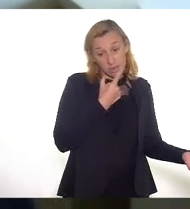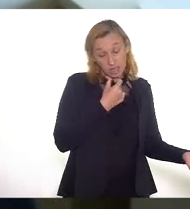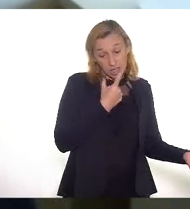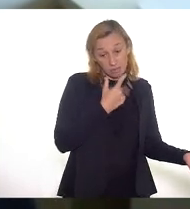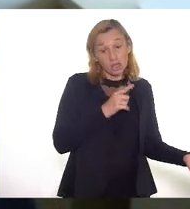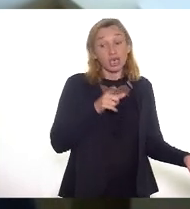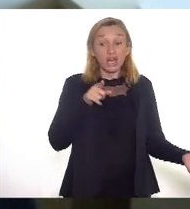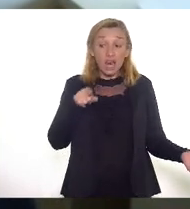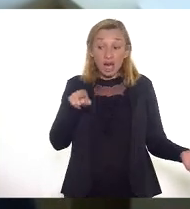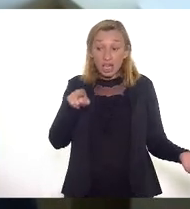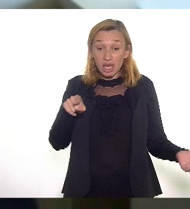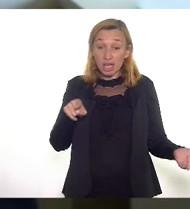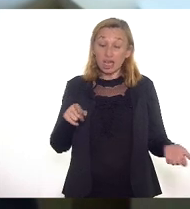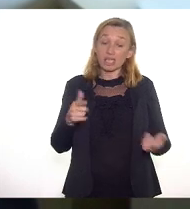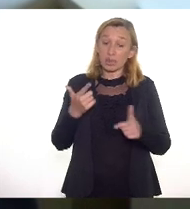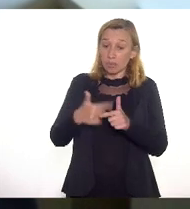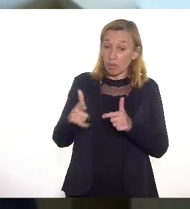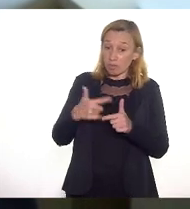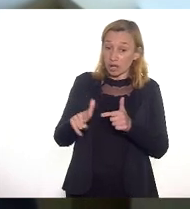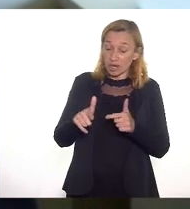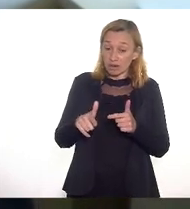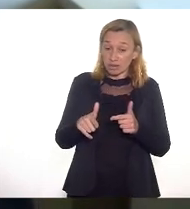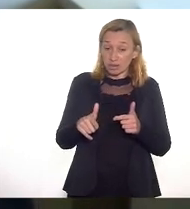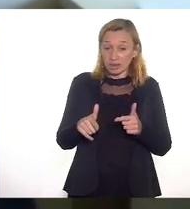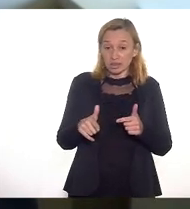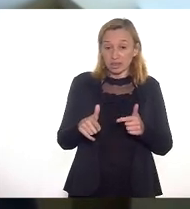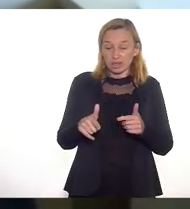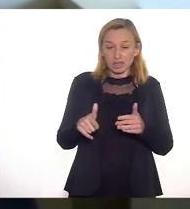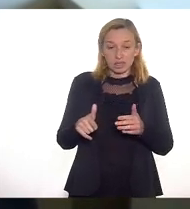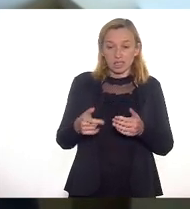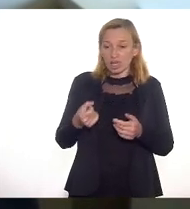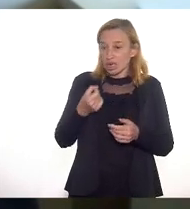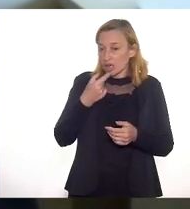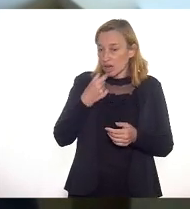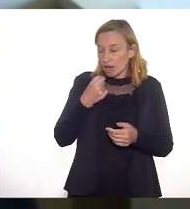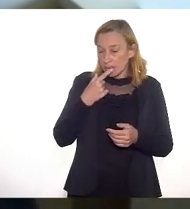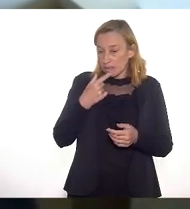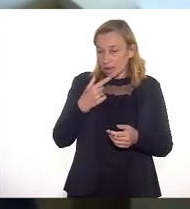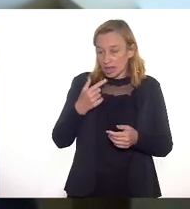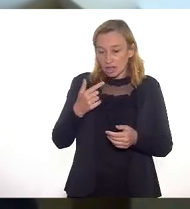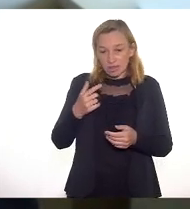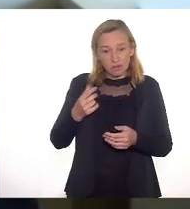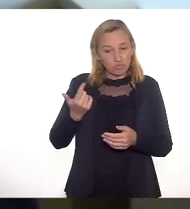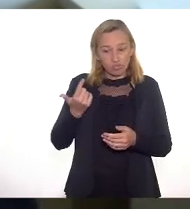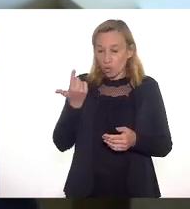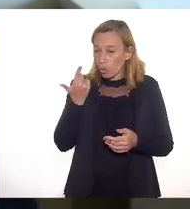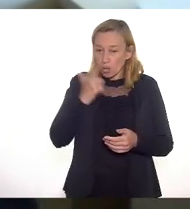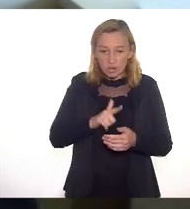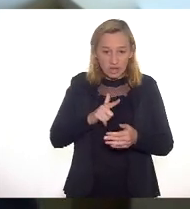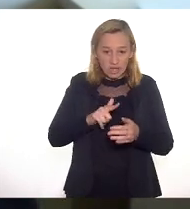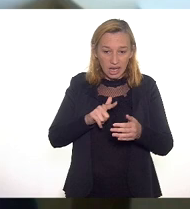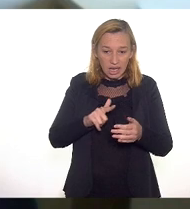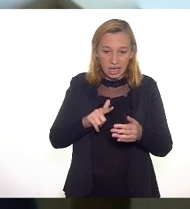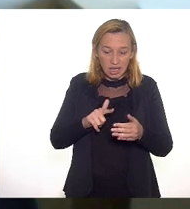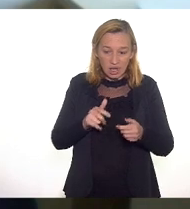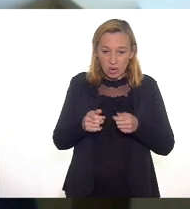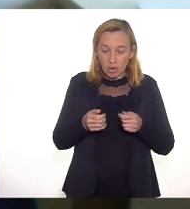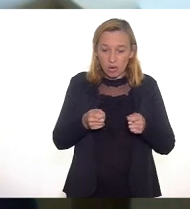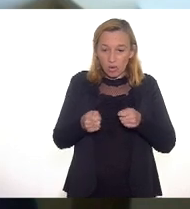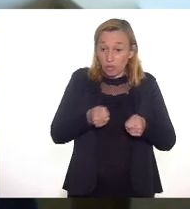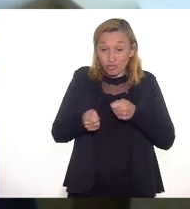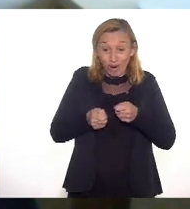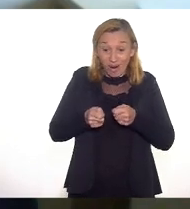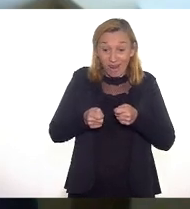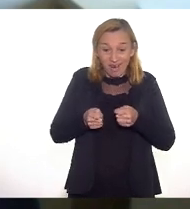e daquele hipertenso que, pô, a pressão às vezes vai para 20 e tantos e não baixa nem... O Uber Montempo está rindo